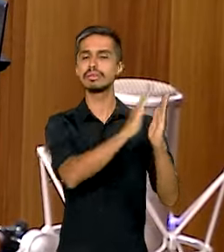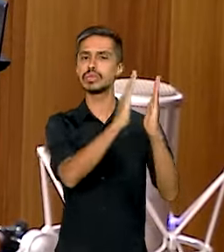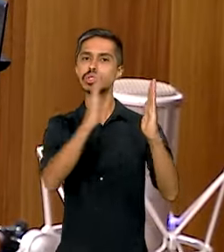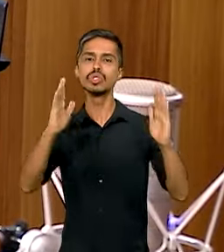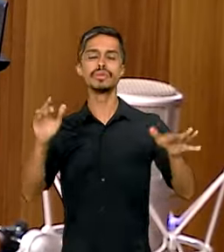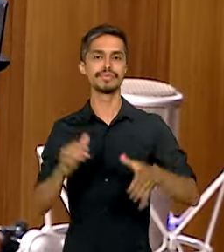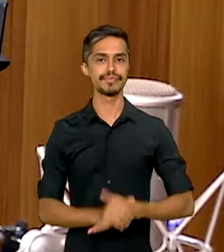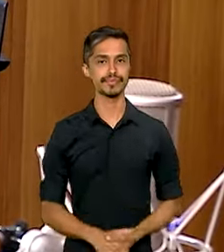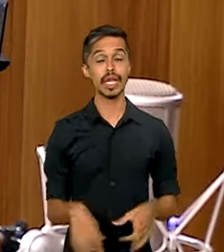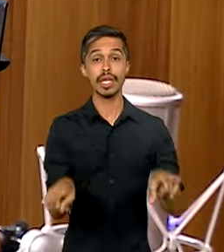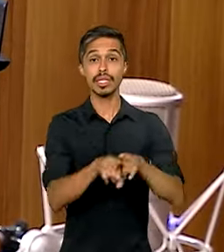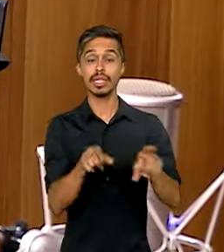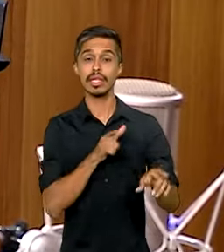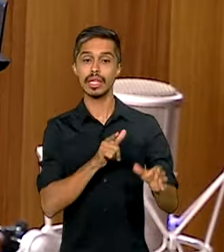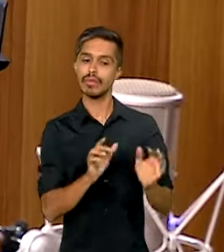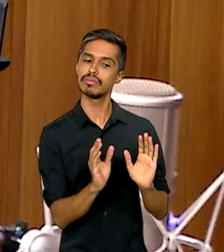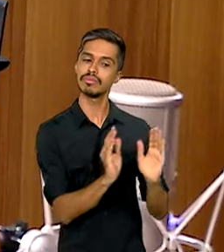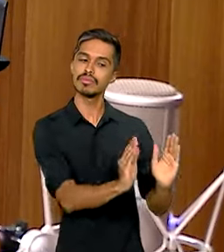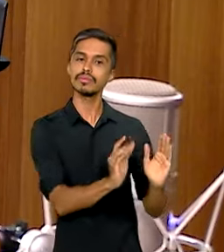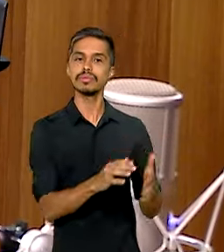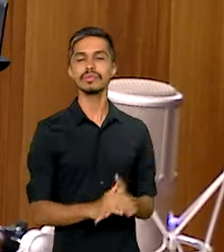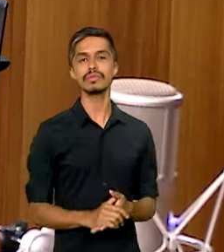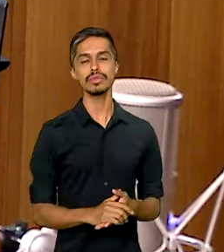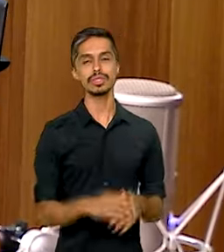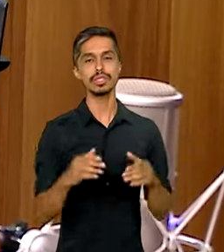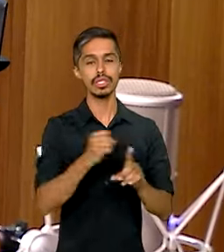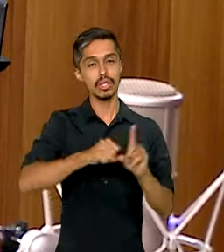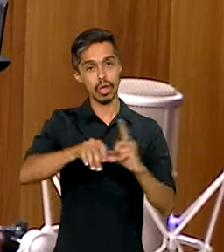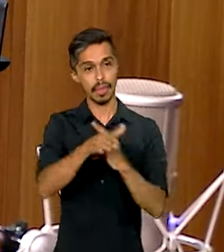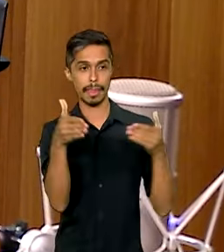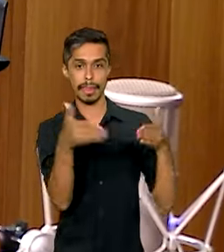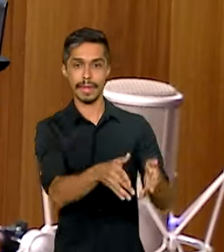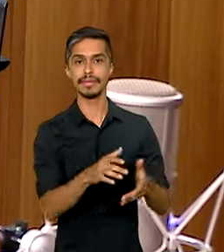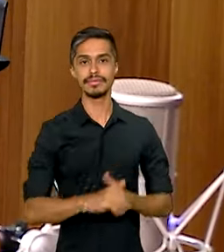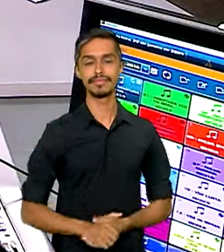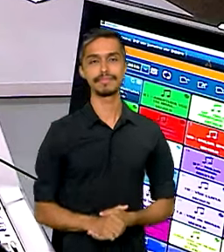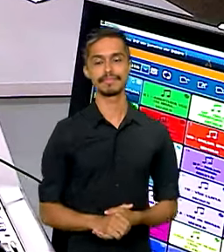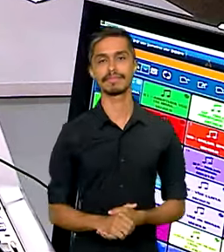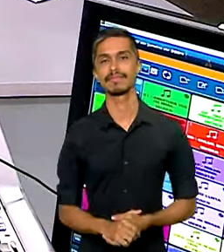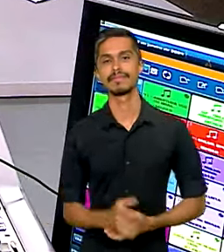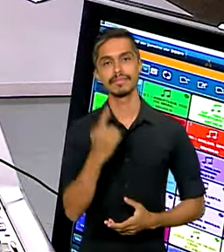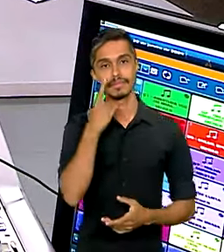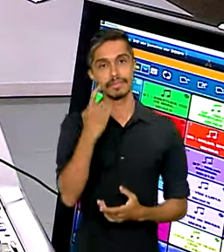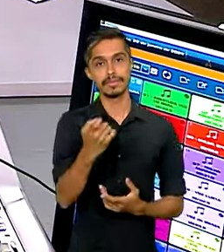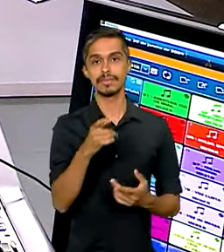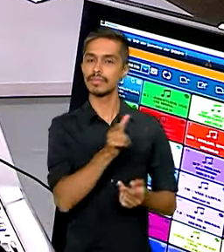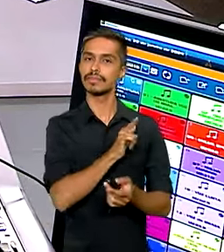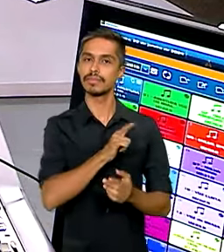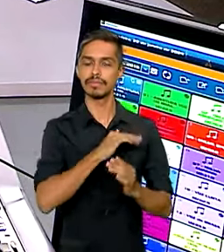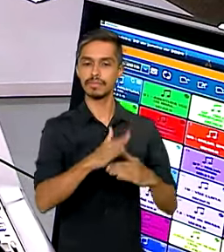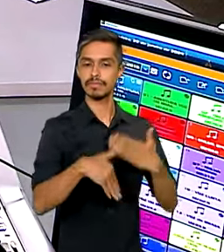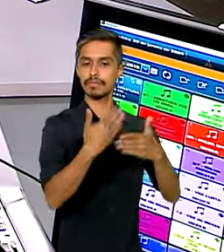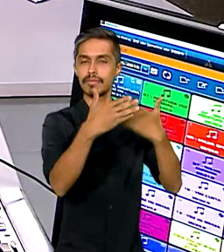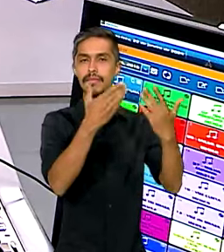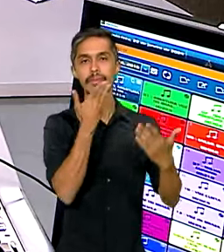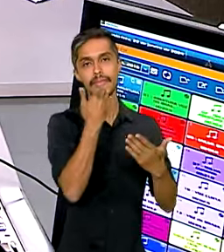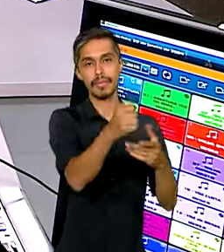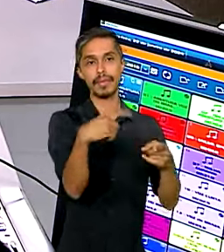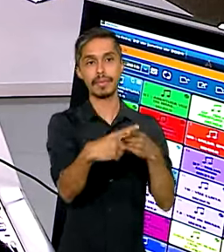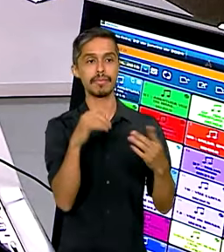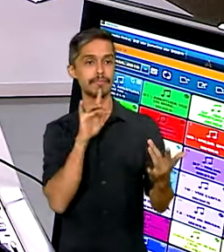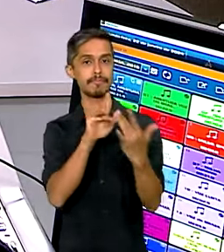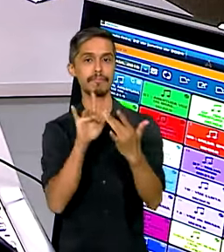E tem também uma parte da participação social e a ideia é que a gente possa ir aprimorando com contato com a